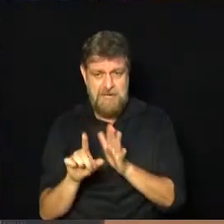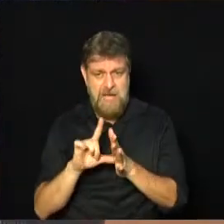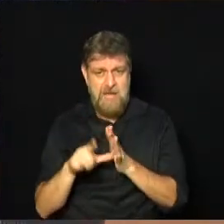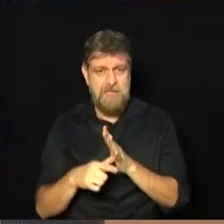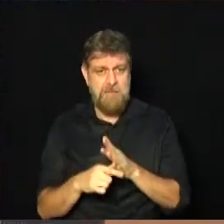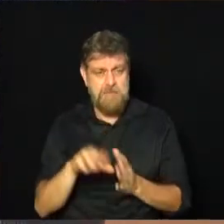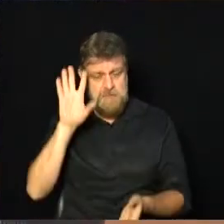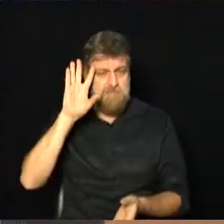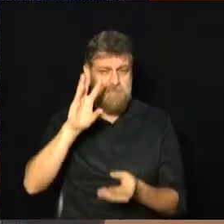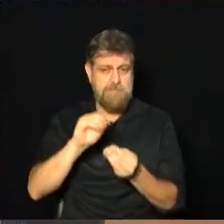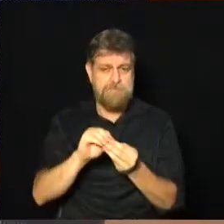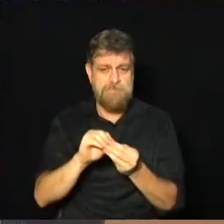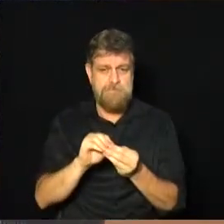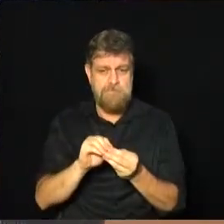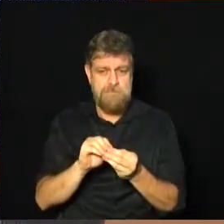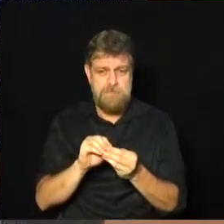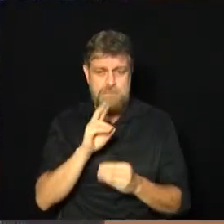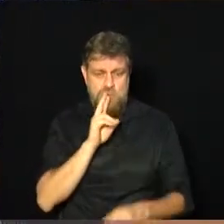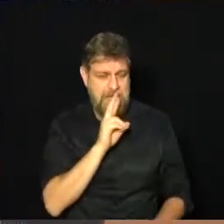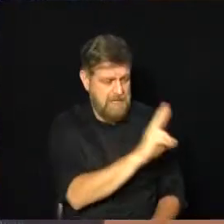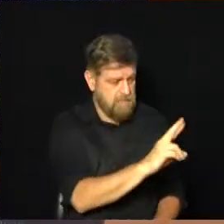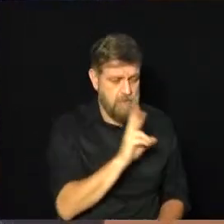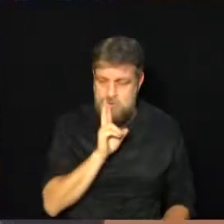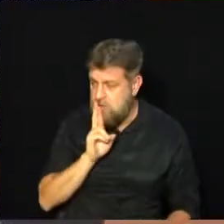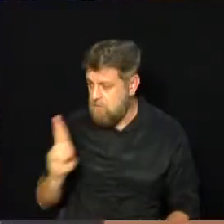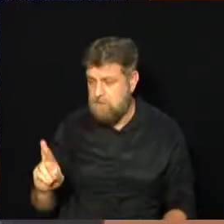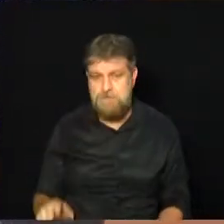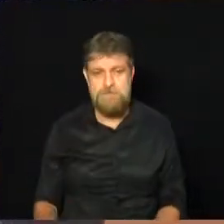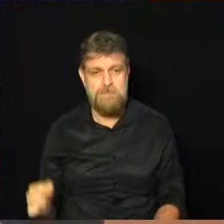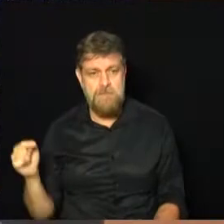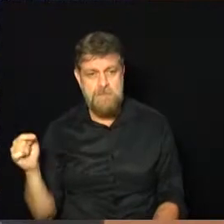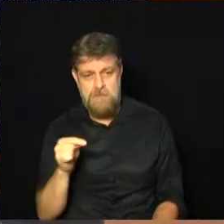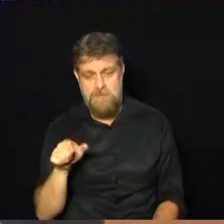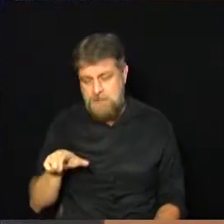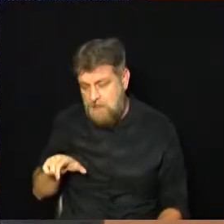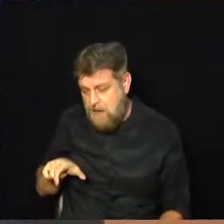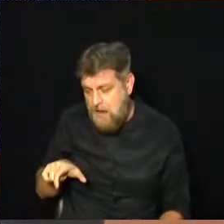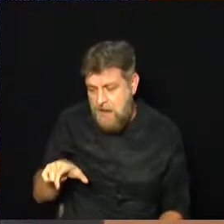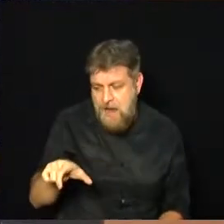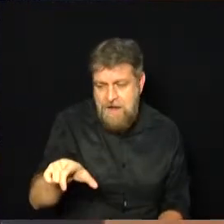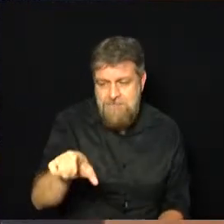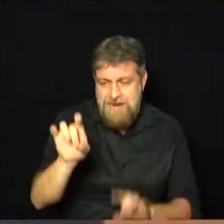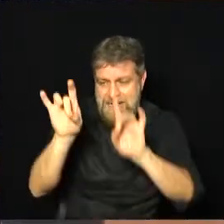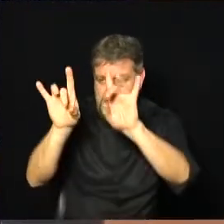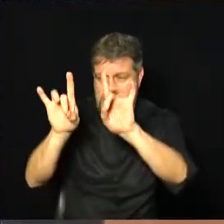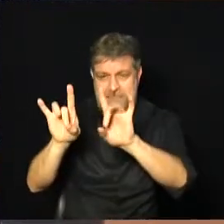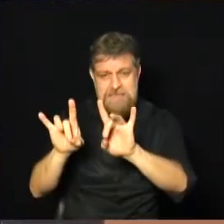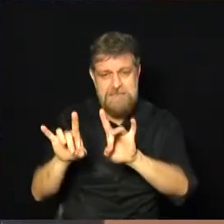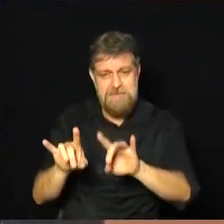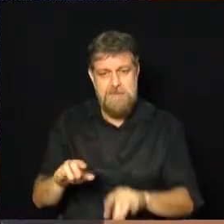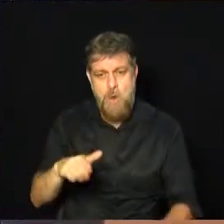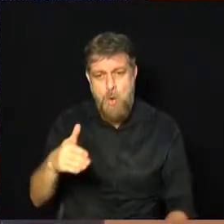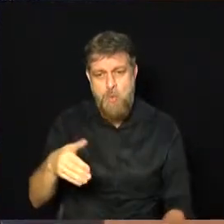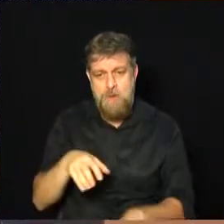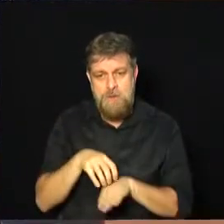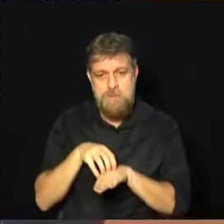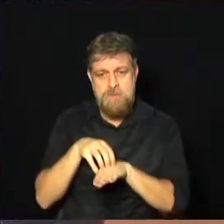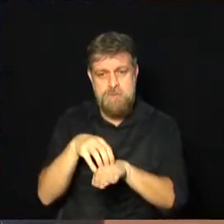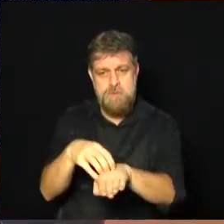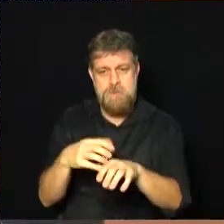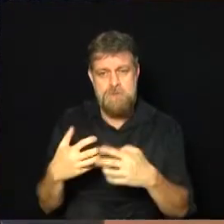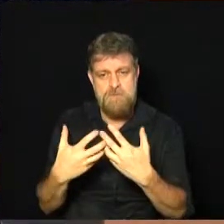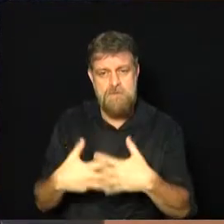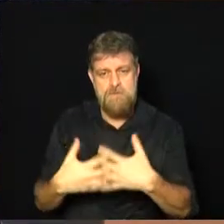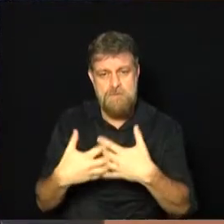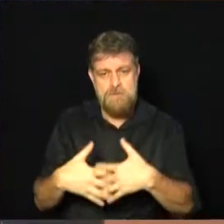responde a todas elas, tá? O senhor falou sobre as faixas exclusivas, que quando o BRT estiver em